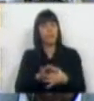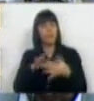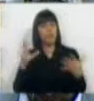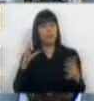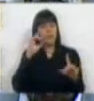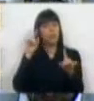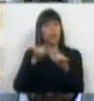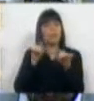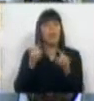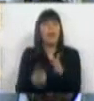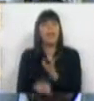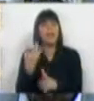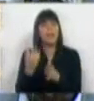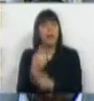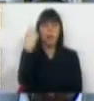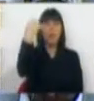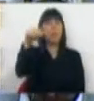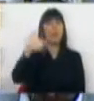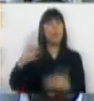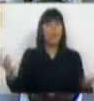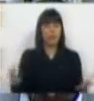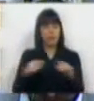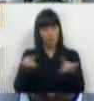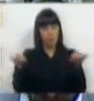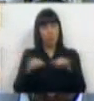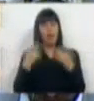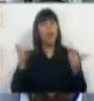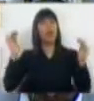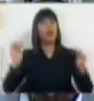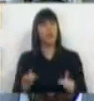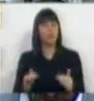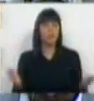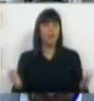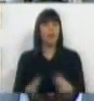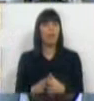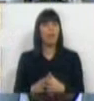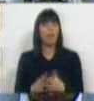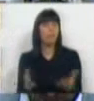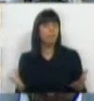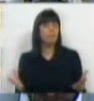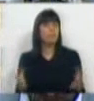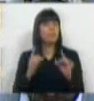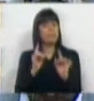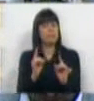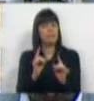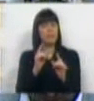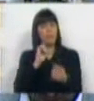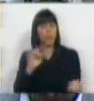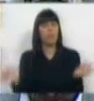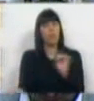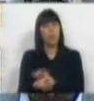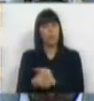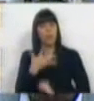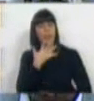propósitos do Governo é exatamente a criação do balcão único, ou seja, da redução e, portanto, exatamente o contrário